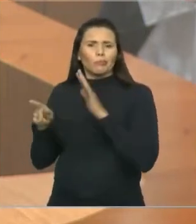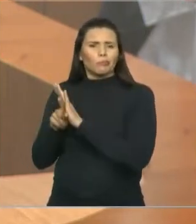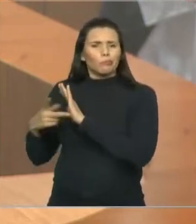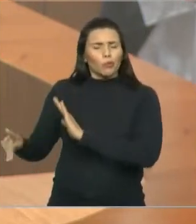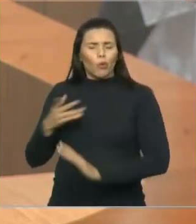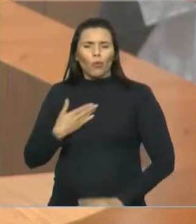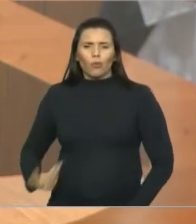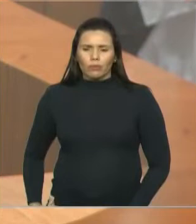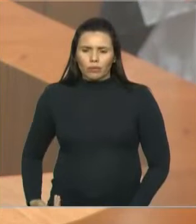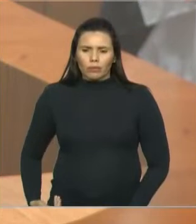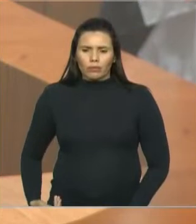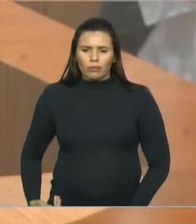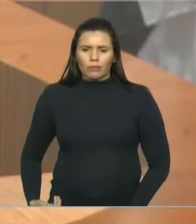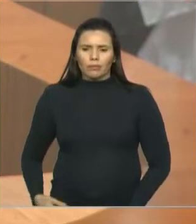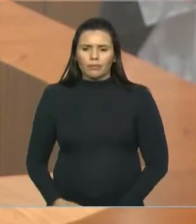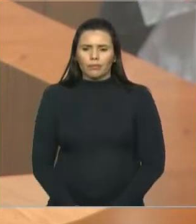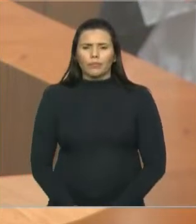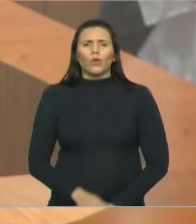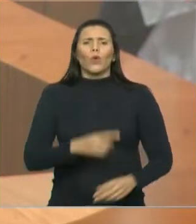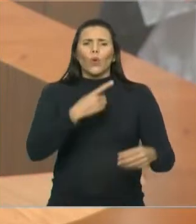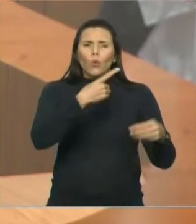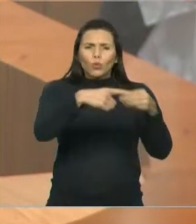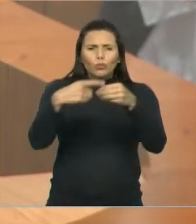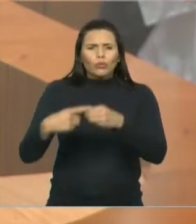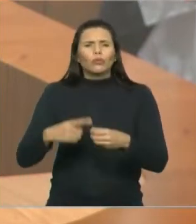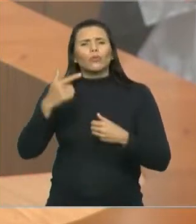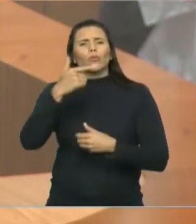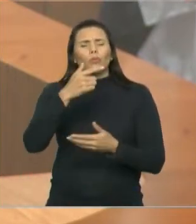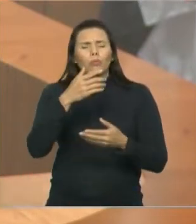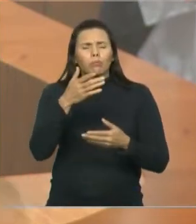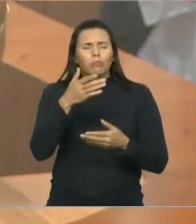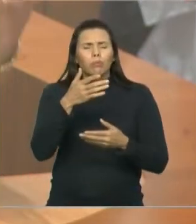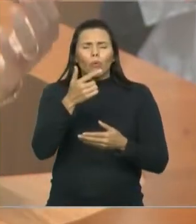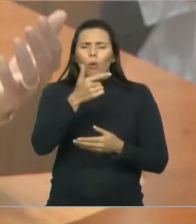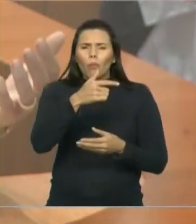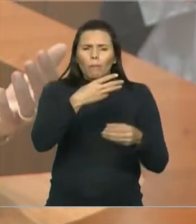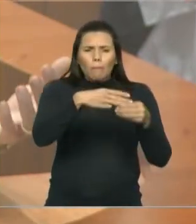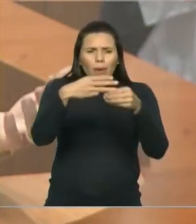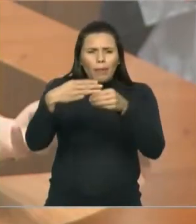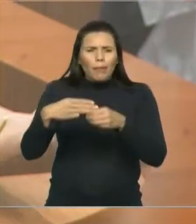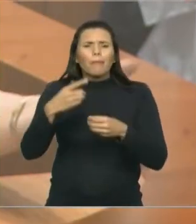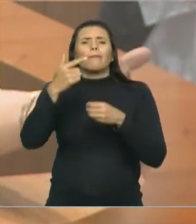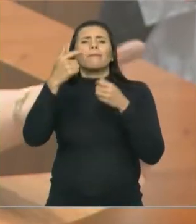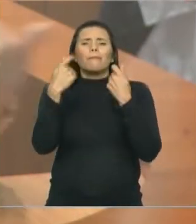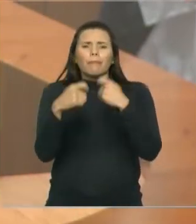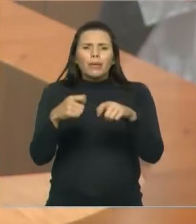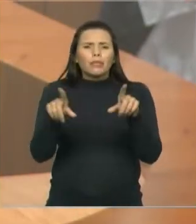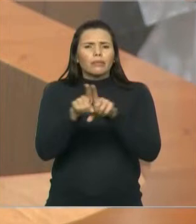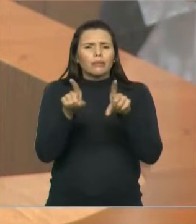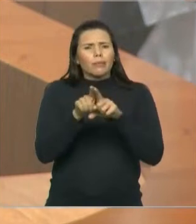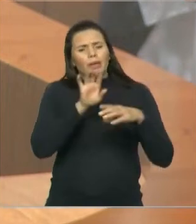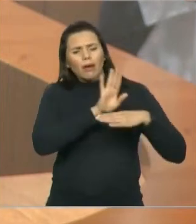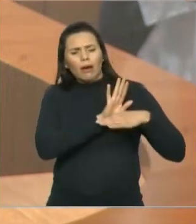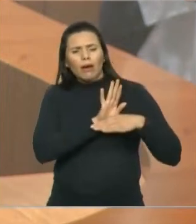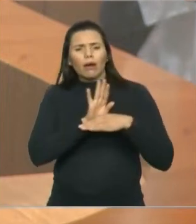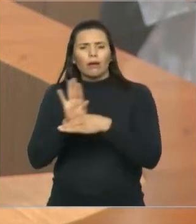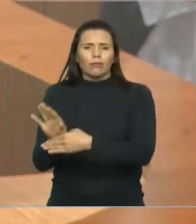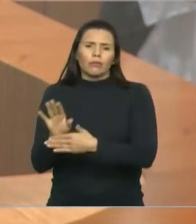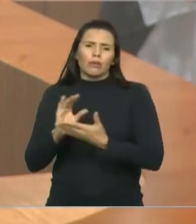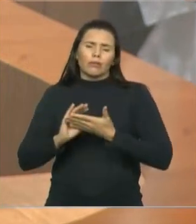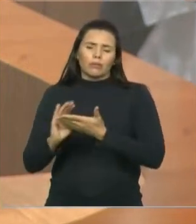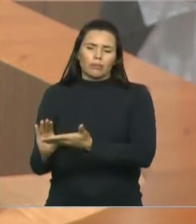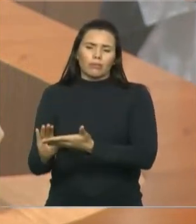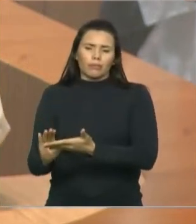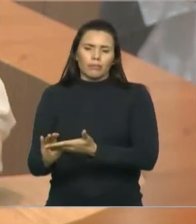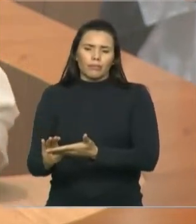precisamos enfrentar isso, porque o Estado ele vai ter que avançar na alta complexidade que só está atendendo judicializada,